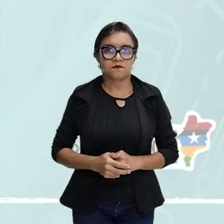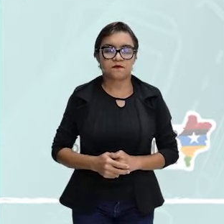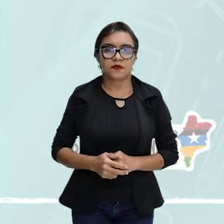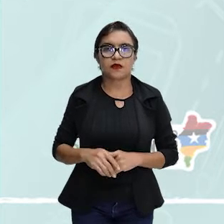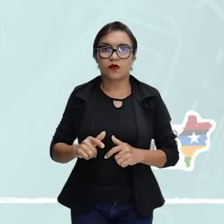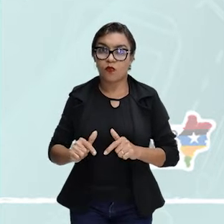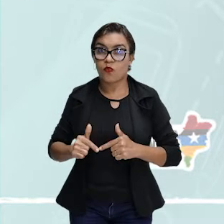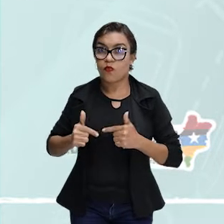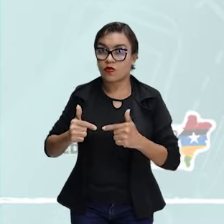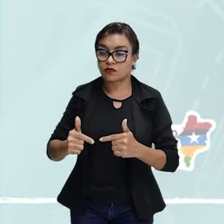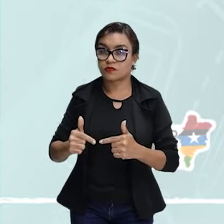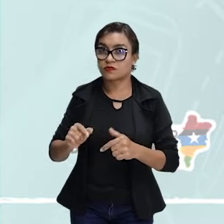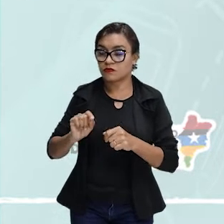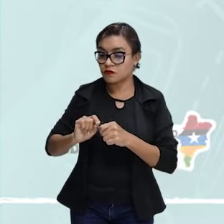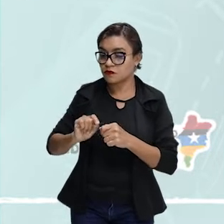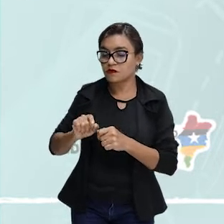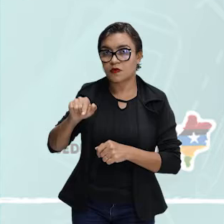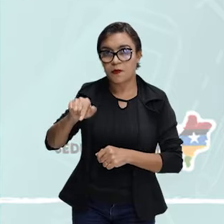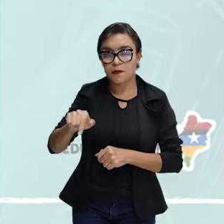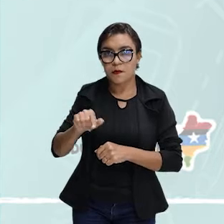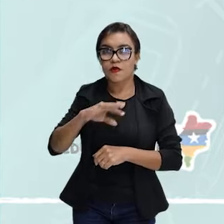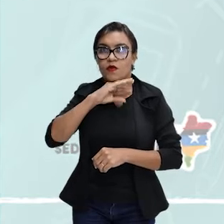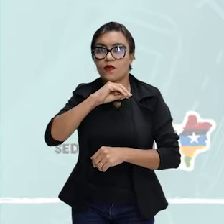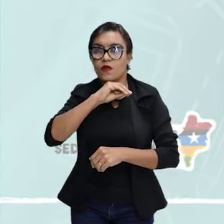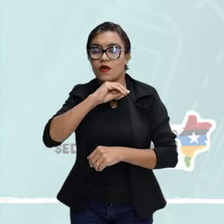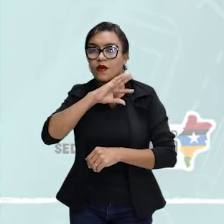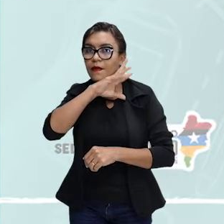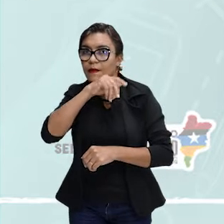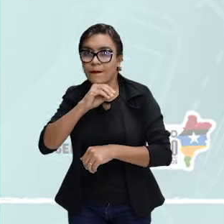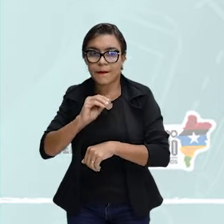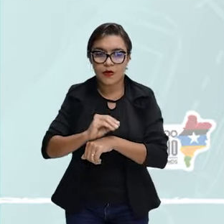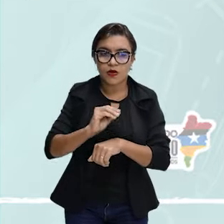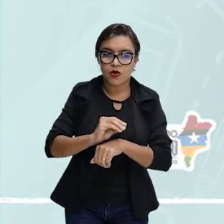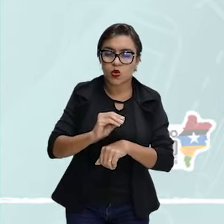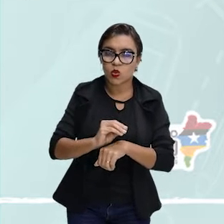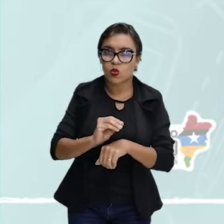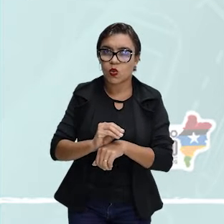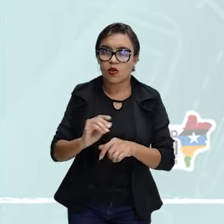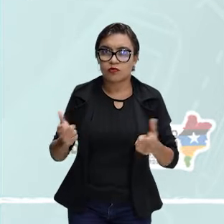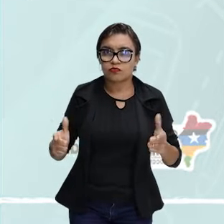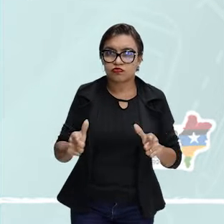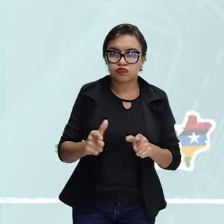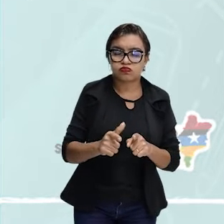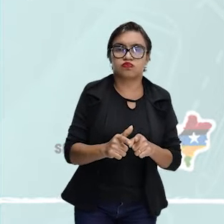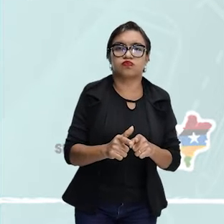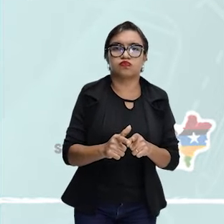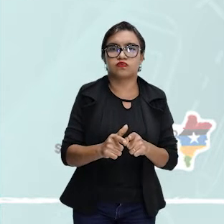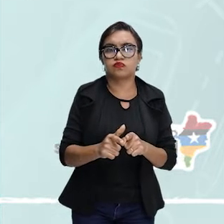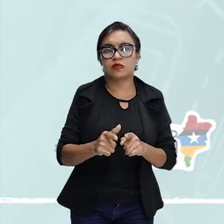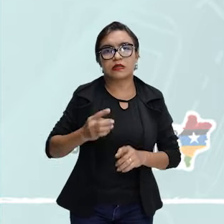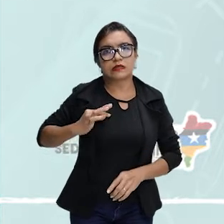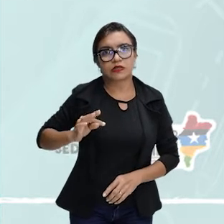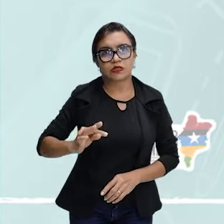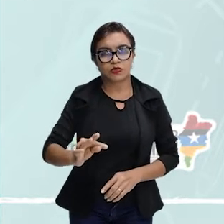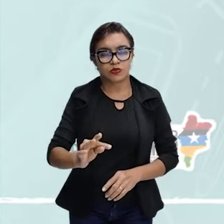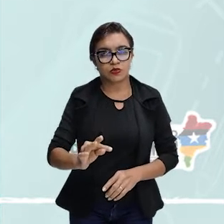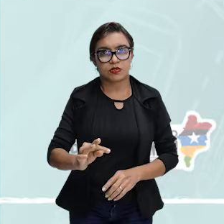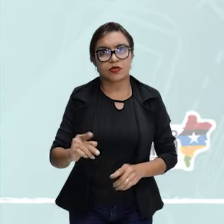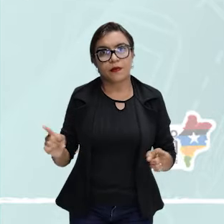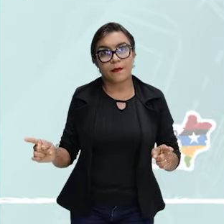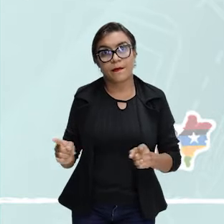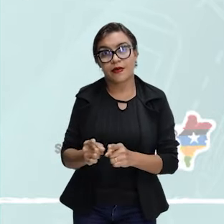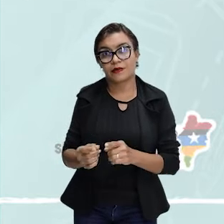atividade pecuária está pautada na utilização de métodos com poucos recursos tecnológicos e, por isso, apresenta baixa produtividade,